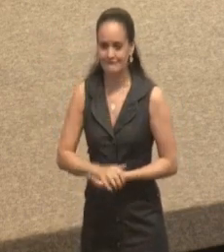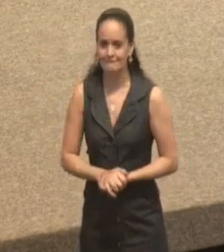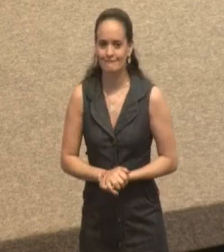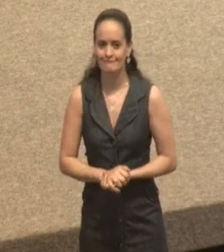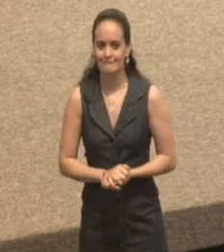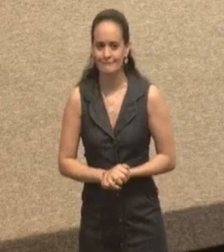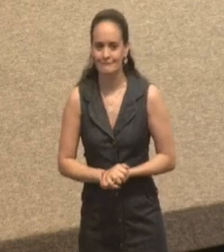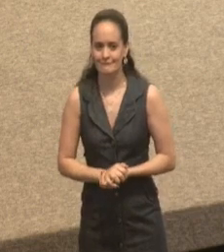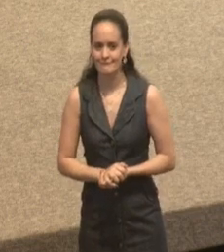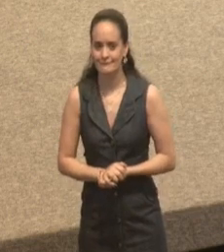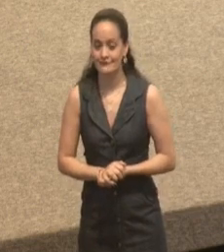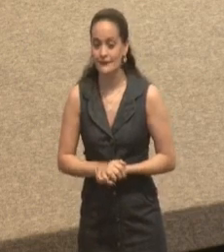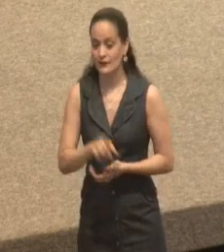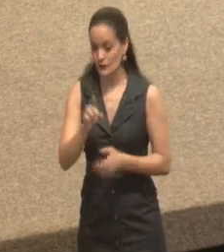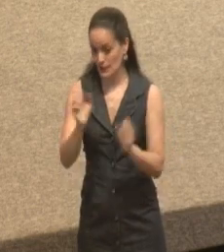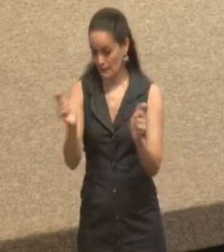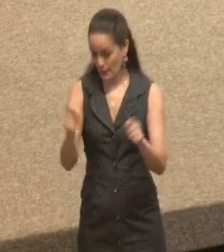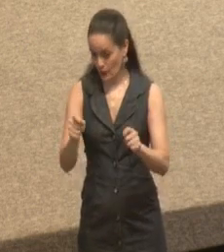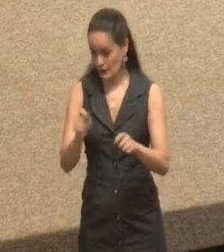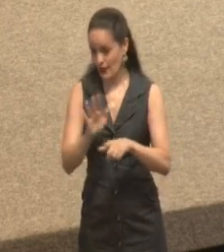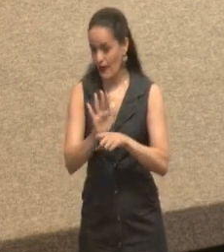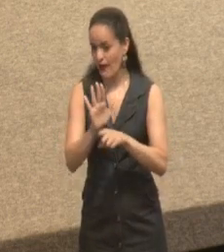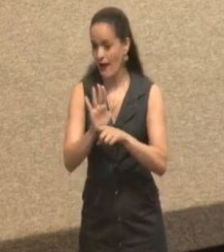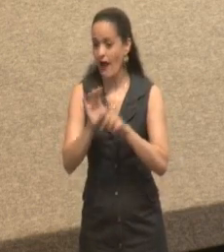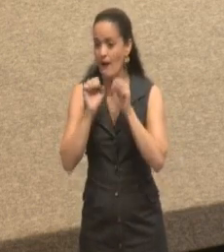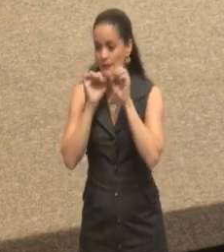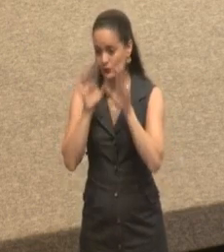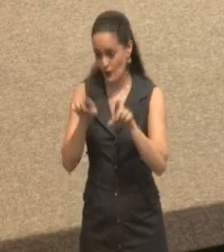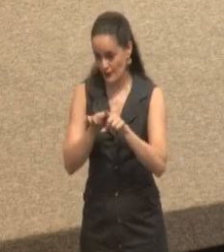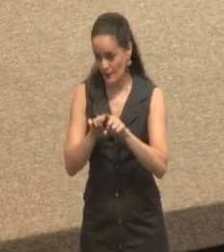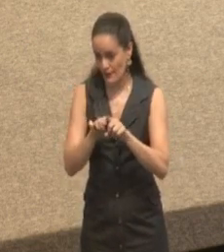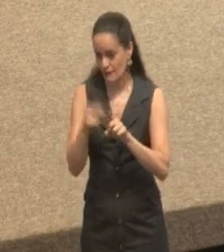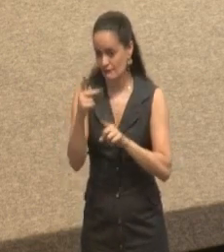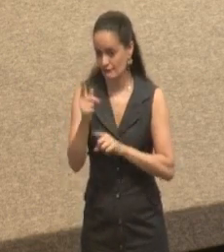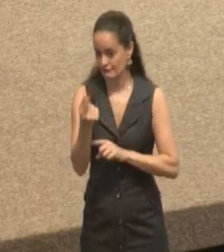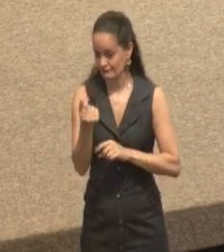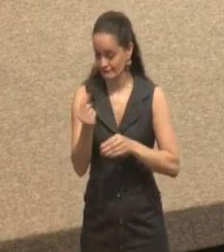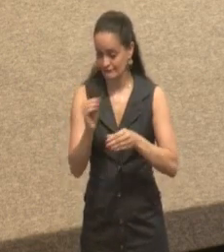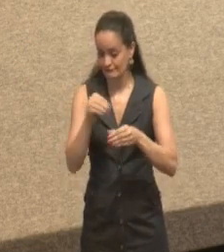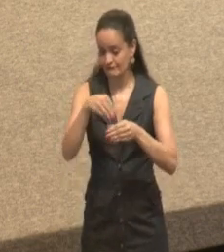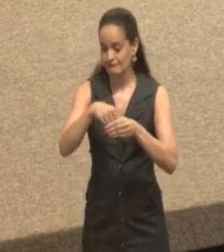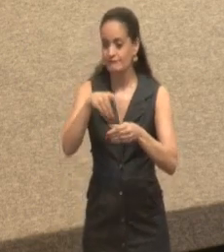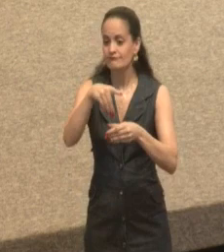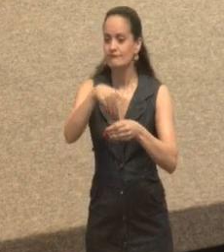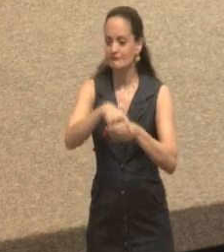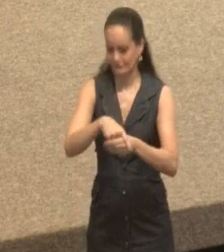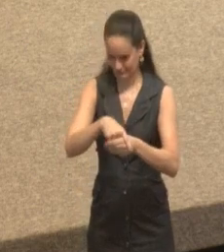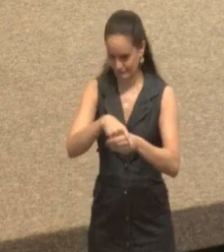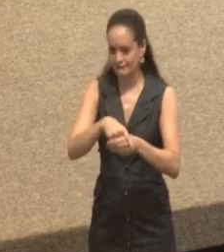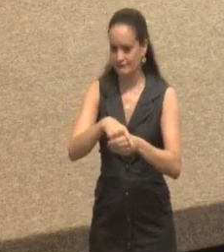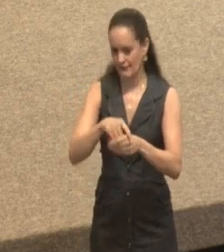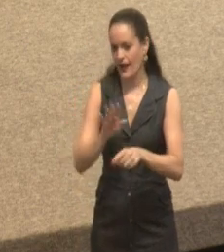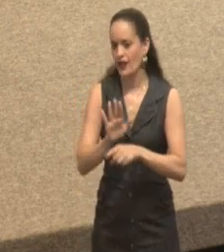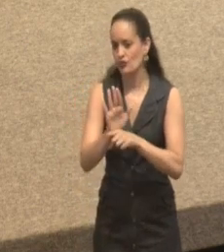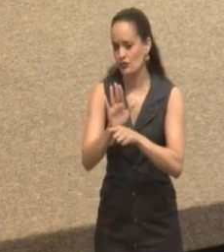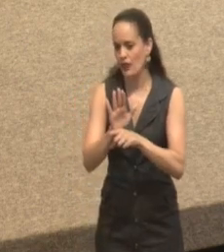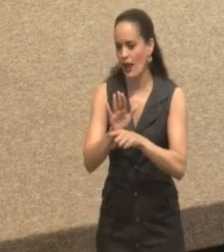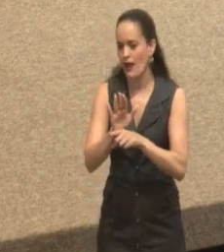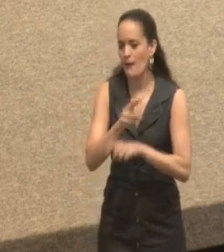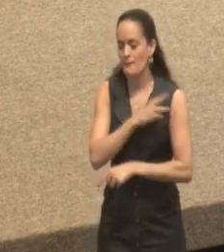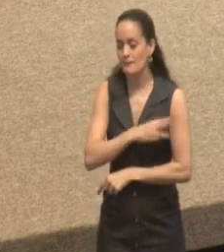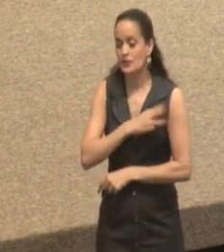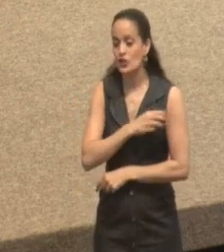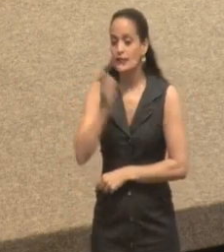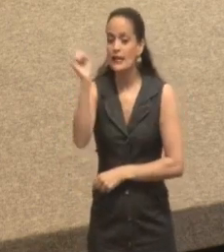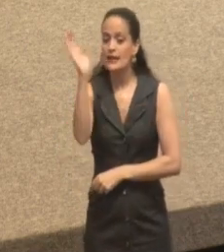que faça o irmão trazer a oferta que o Senhor colocou em seu coração, para contribuirmos com missões nacionais, para